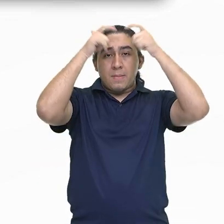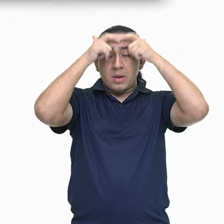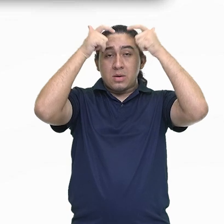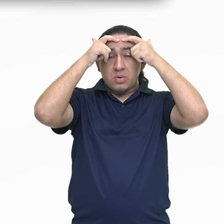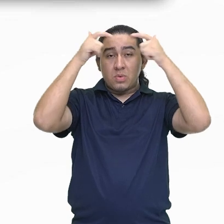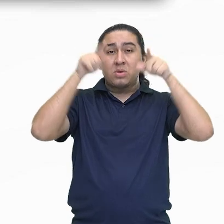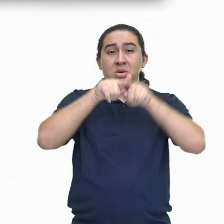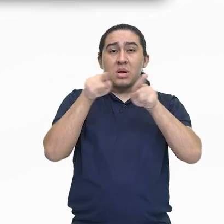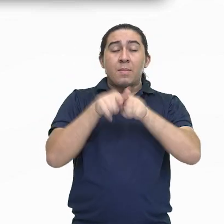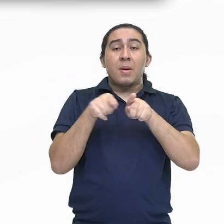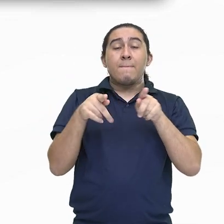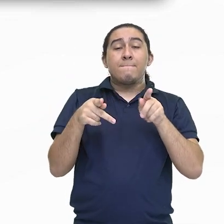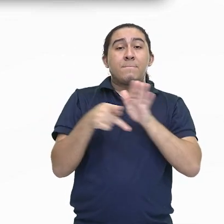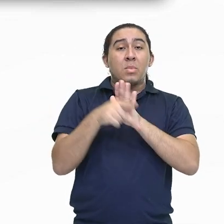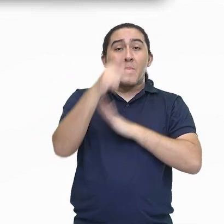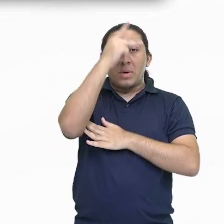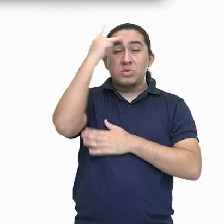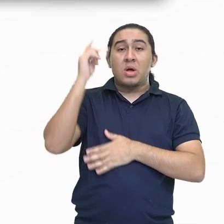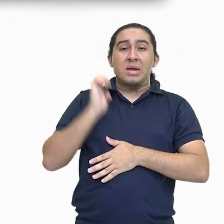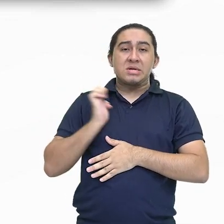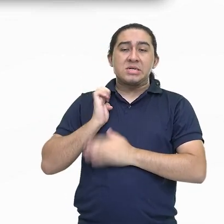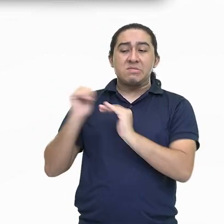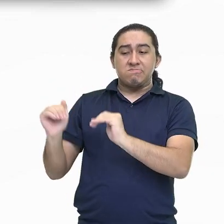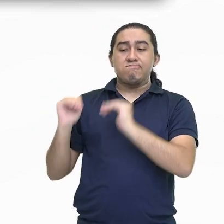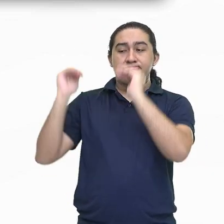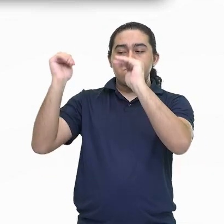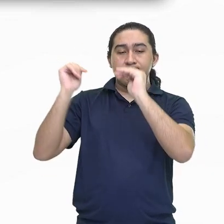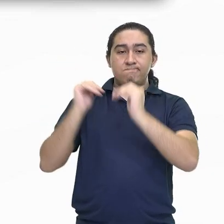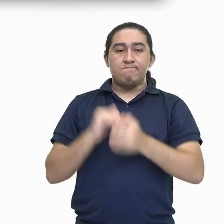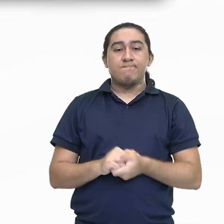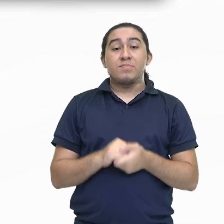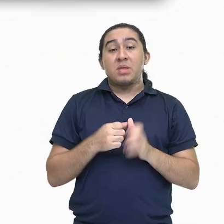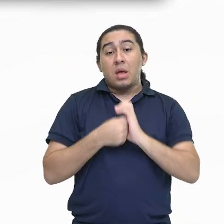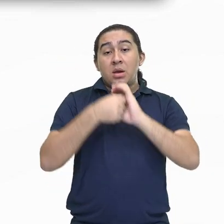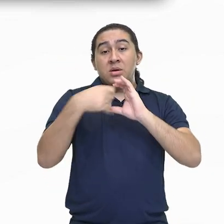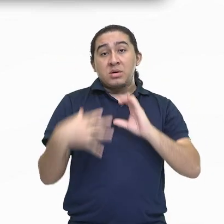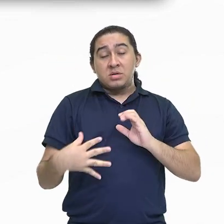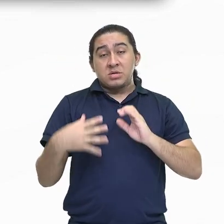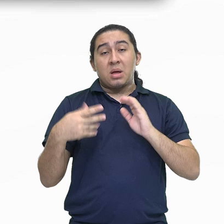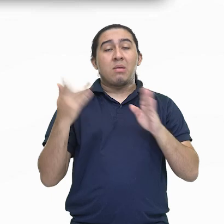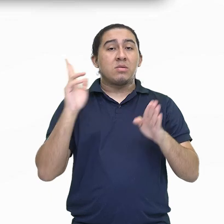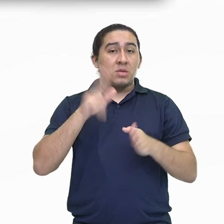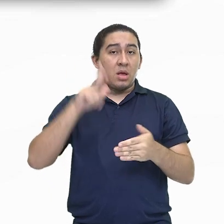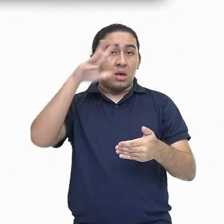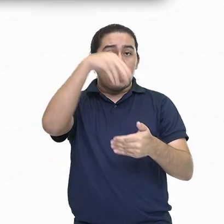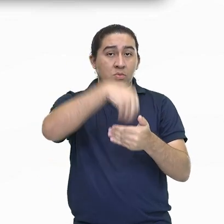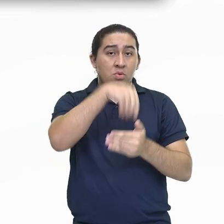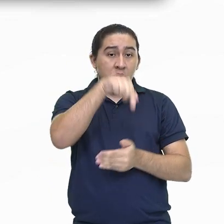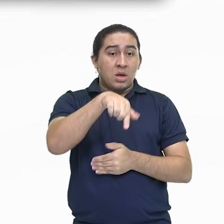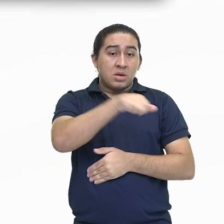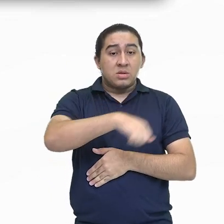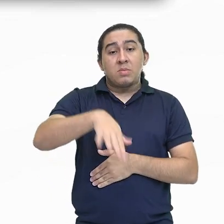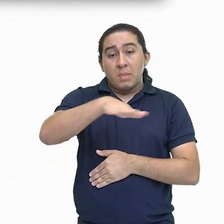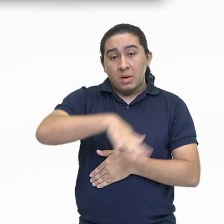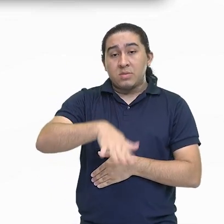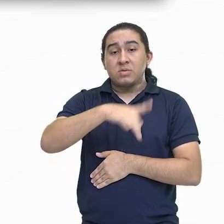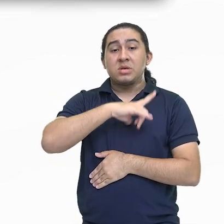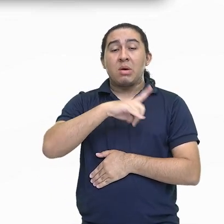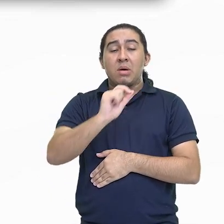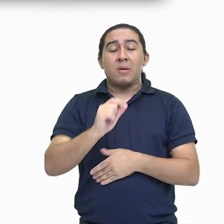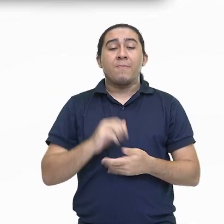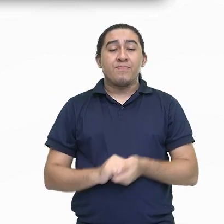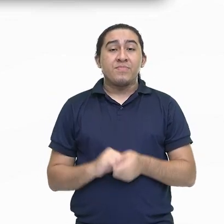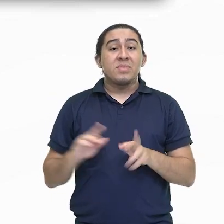nobres. Essa característica de realismo presente nas obras se distanciou da concepção